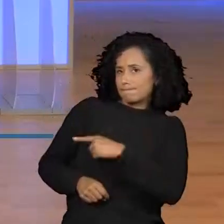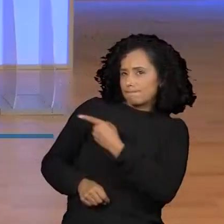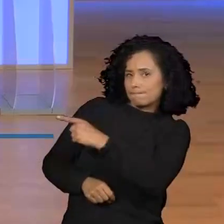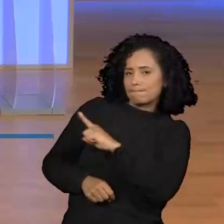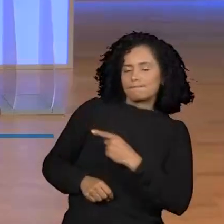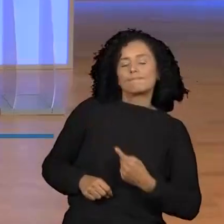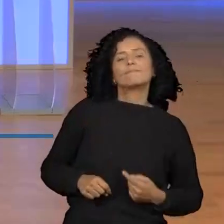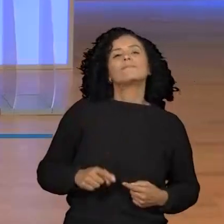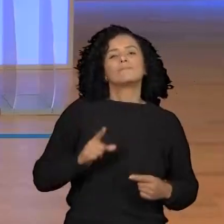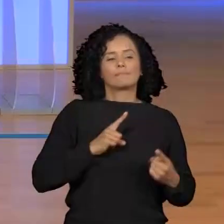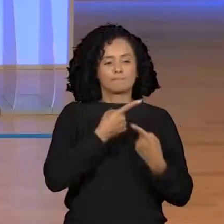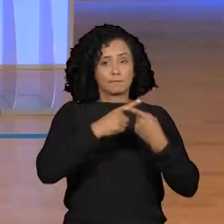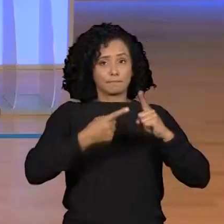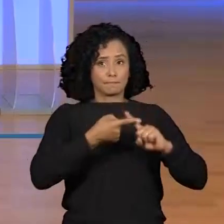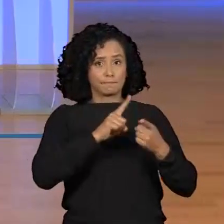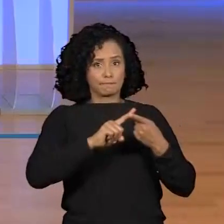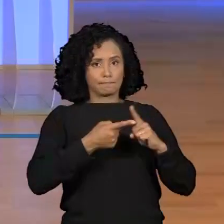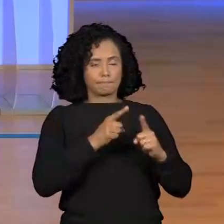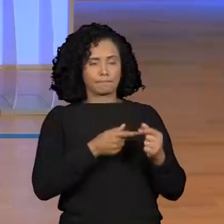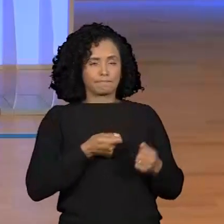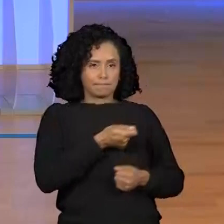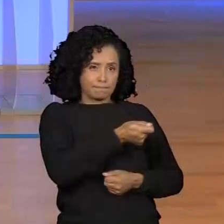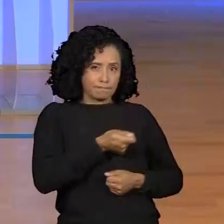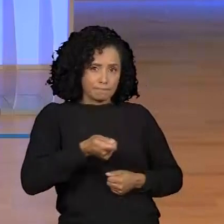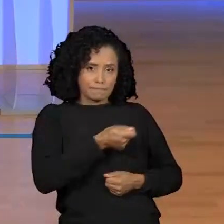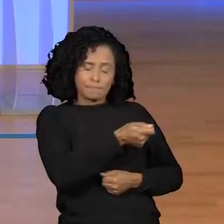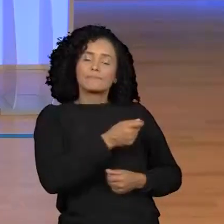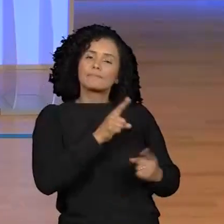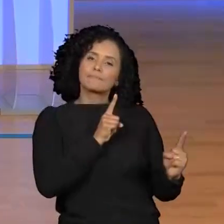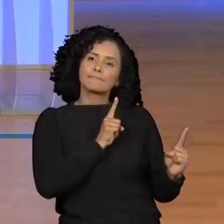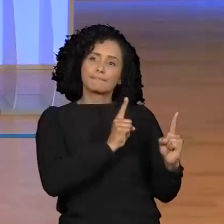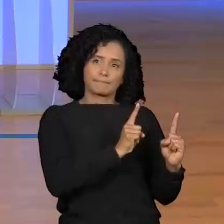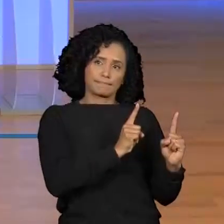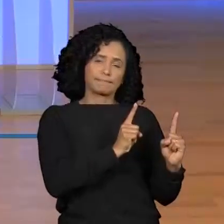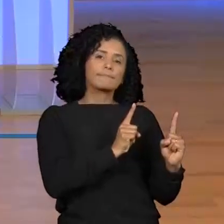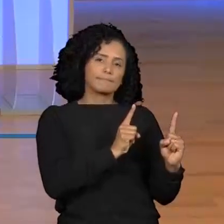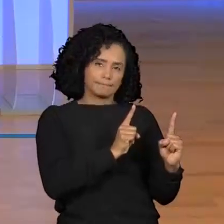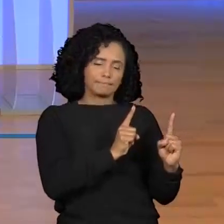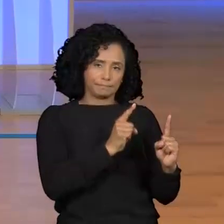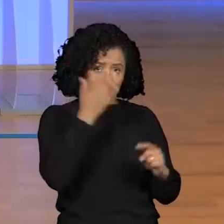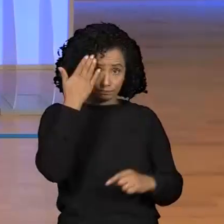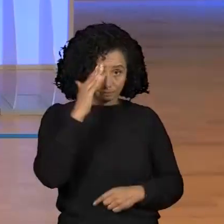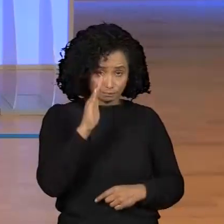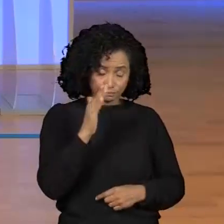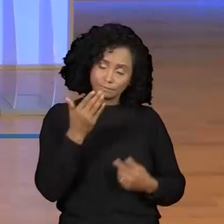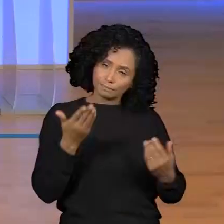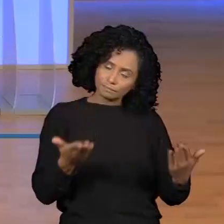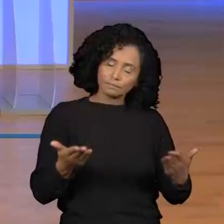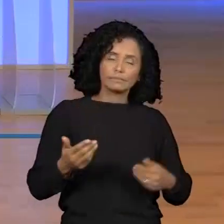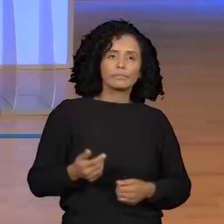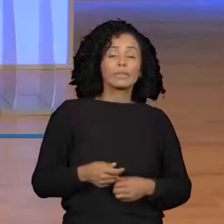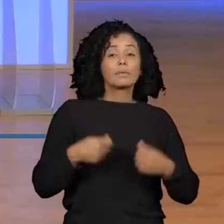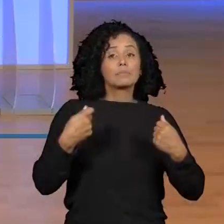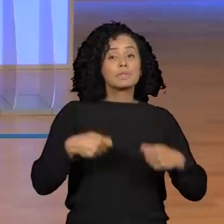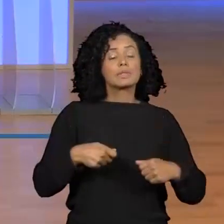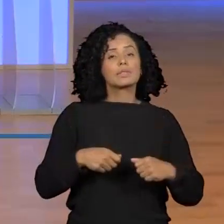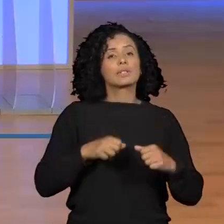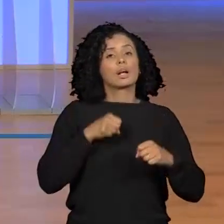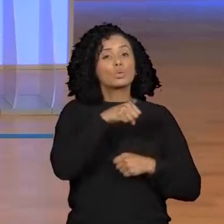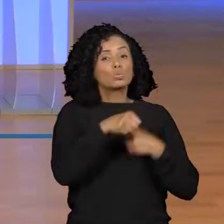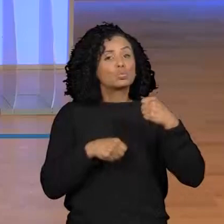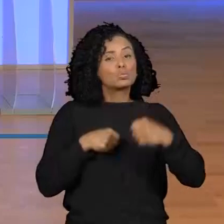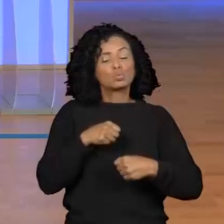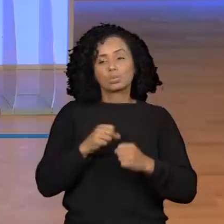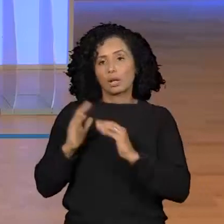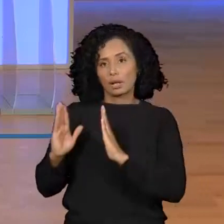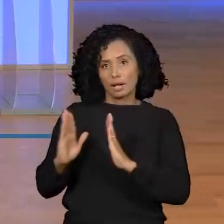classificações das lutas. Por isso que nós falamos, vamos aprender um pouco mais sobre lutas. porque nós tínhamos que classificá-las aí de acordo com os